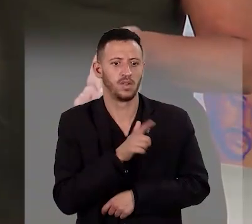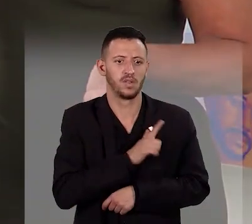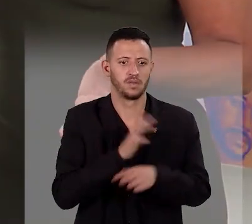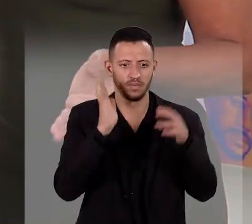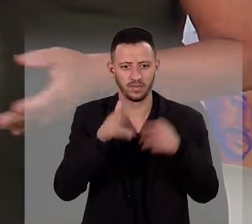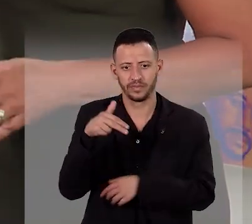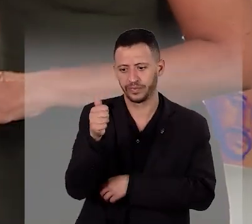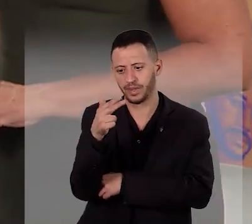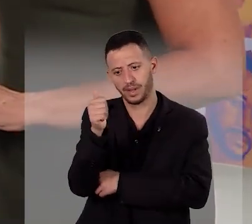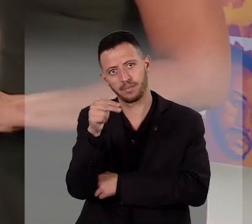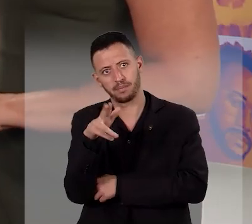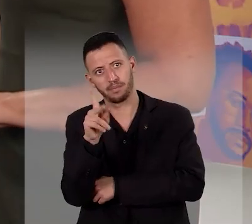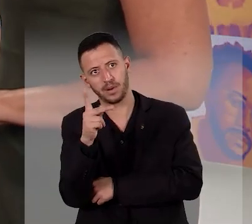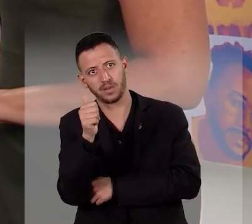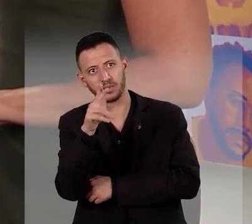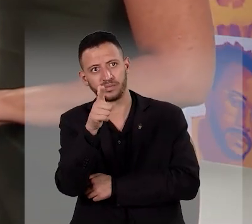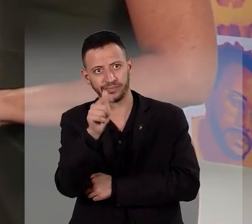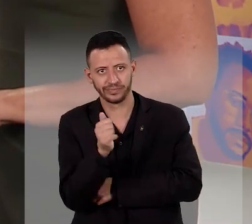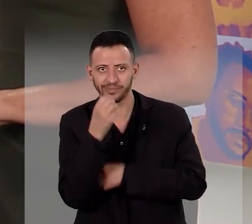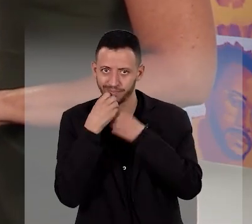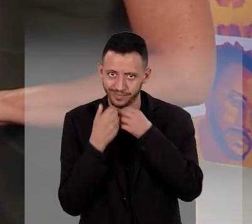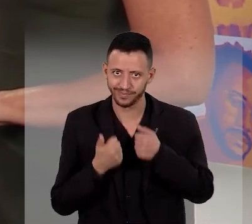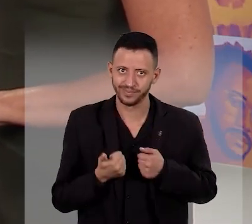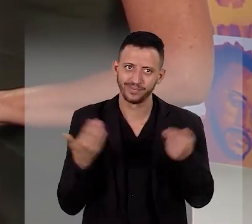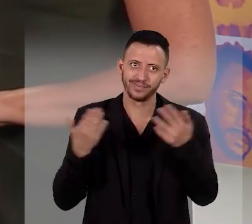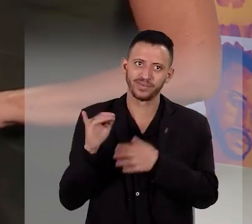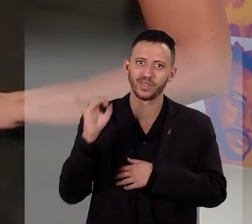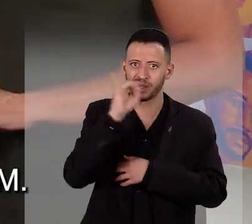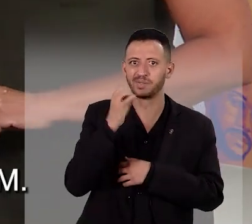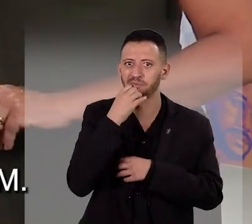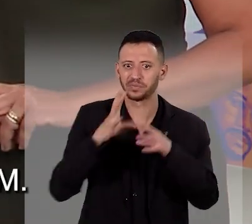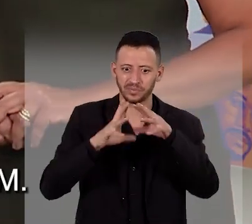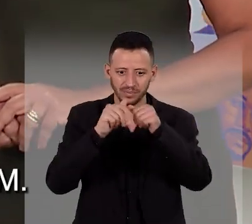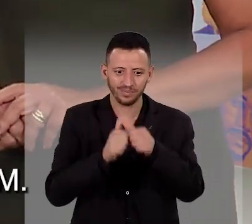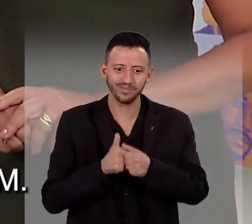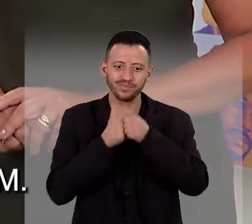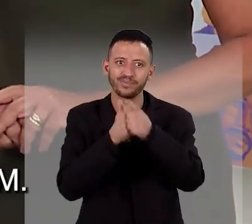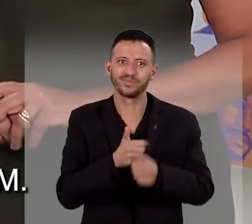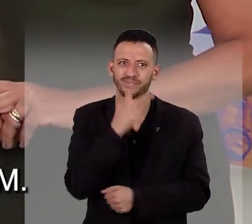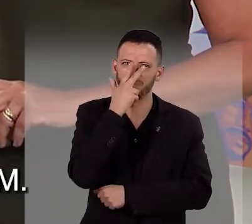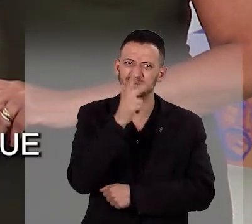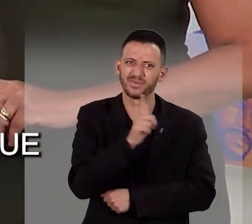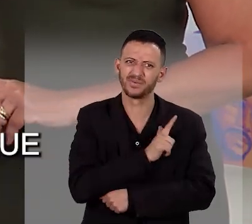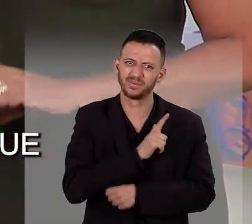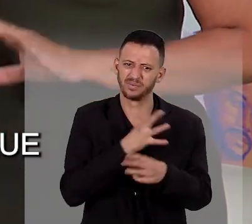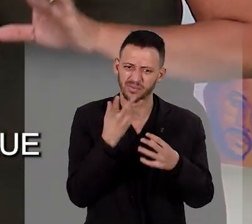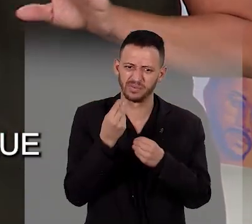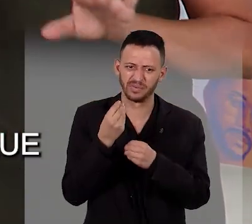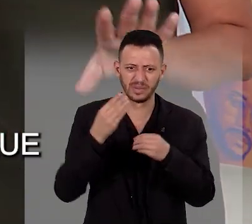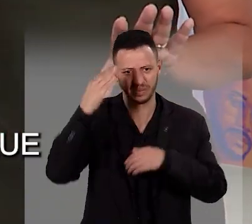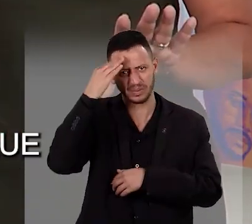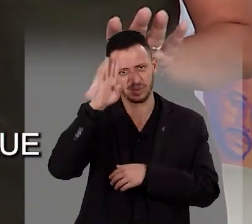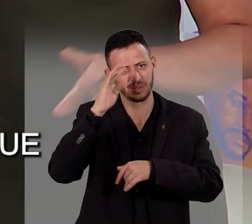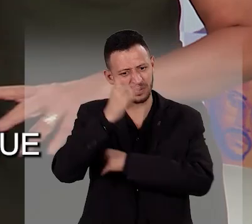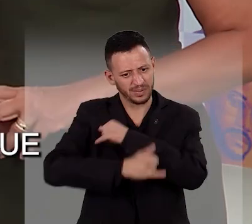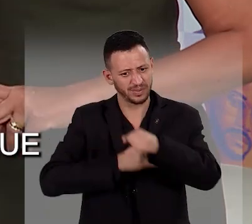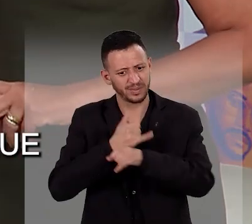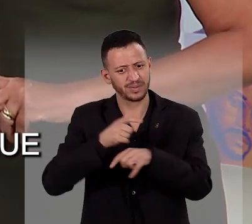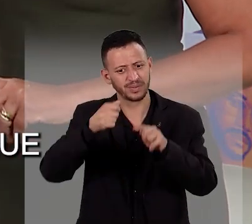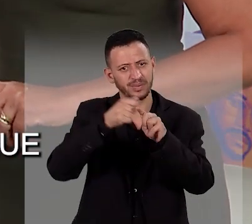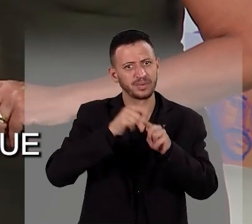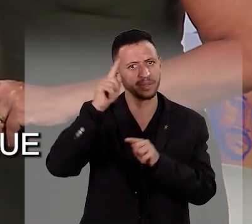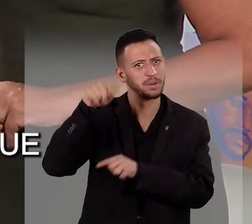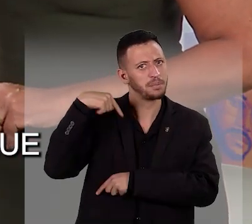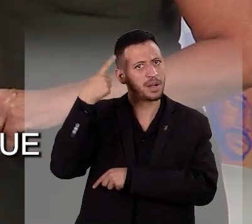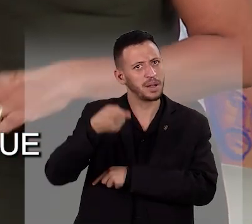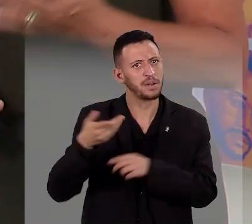Nós estamos aqui já com a Ana Paula. Tudo bem, Ana? Oi, Madê, tudo bom? Olá a todos que nos acompanham. Parece que tem bastante destaque nas